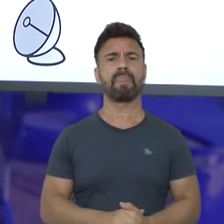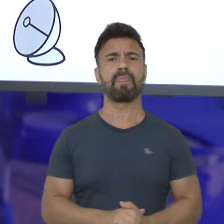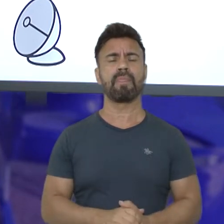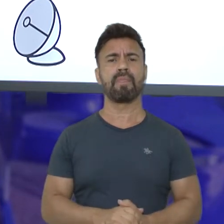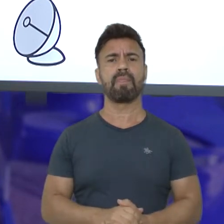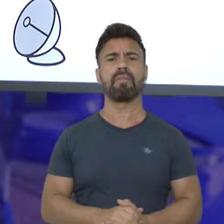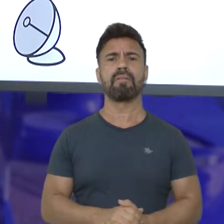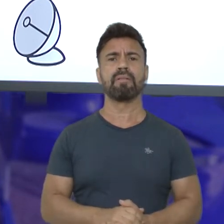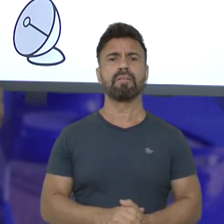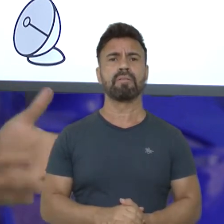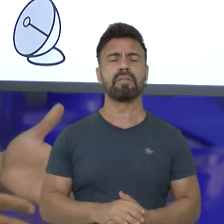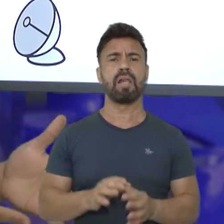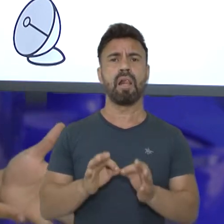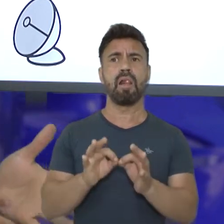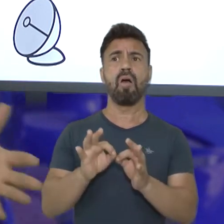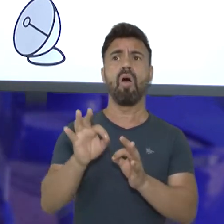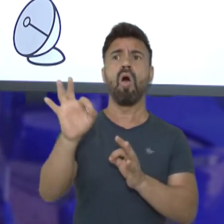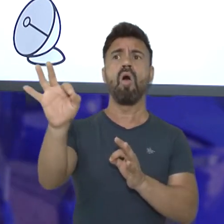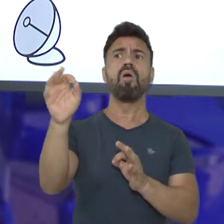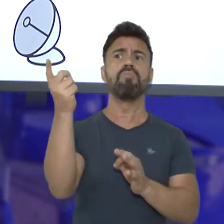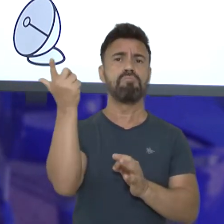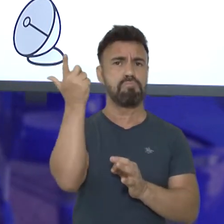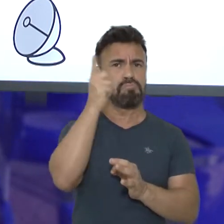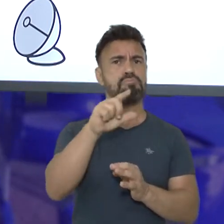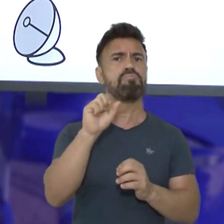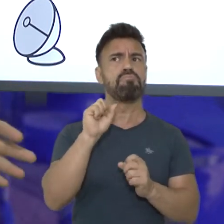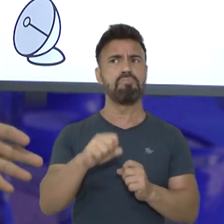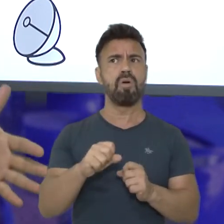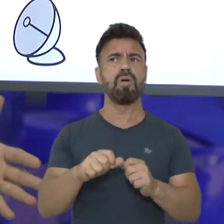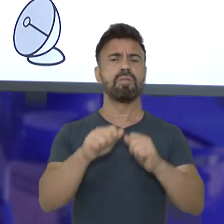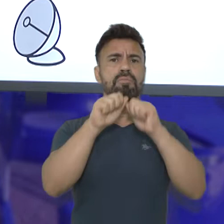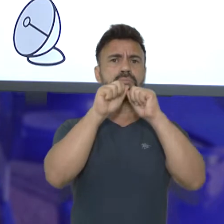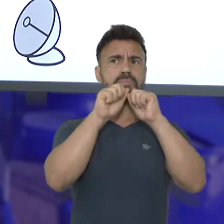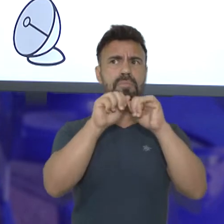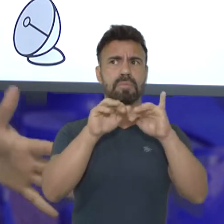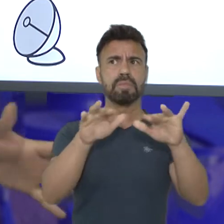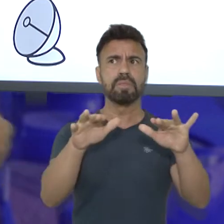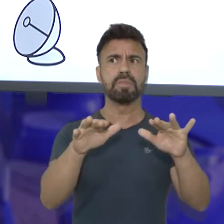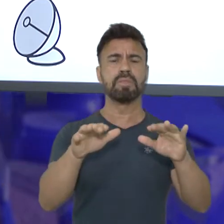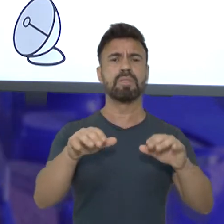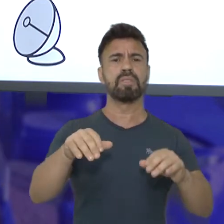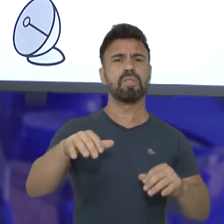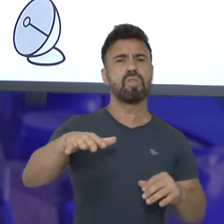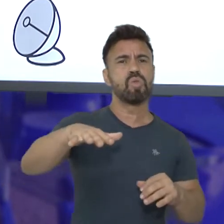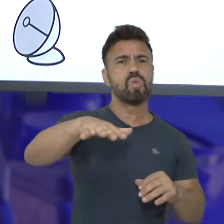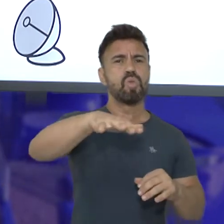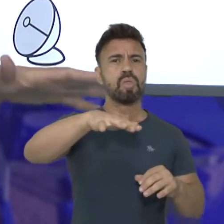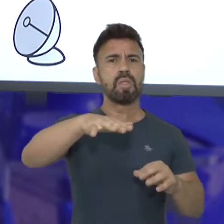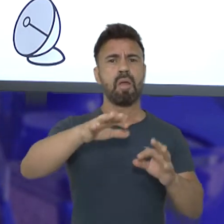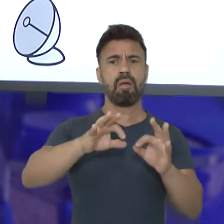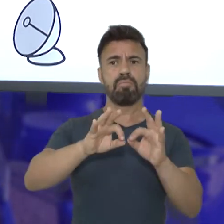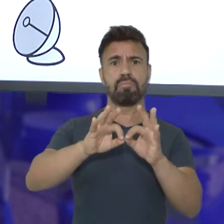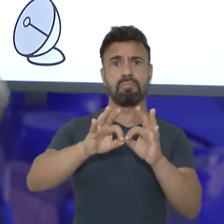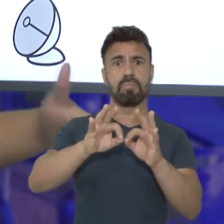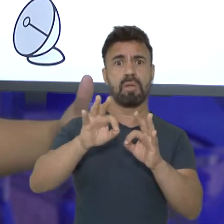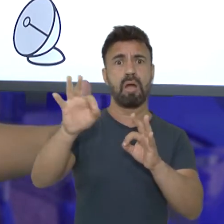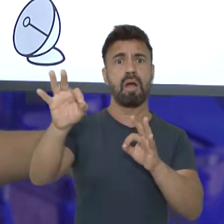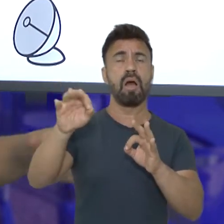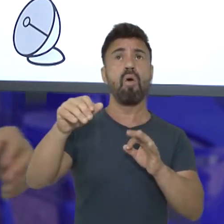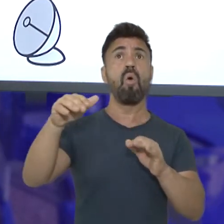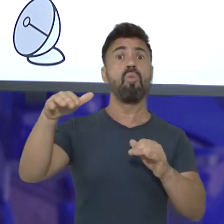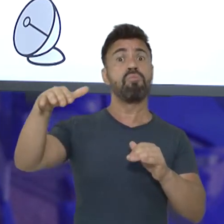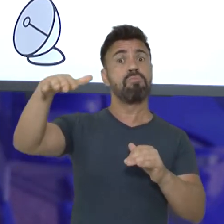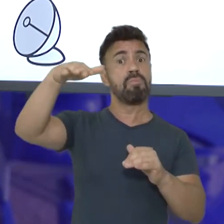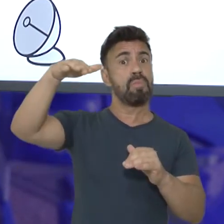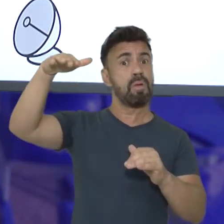esse benefício aí de longo alcance. Então, elas são emitidas no espaço ou aí na nossa